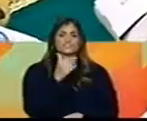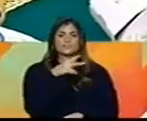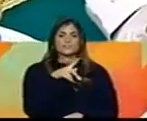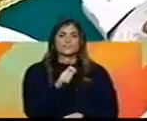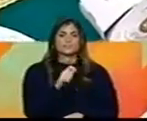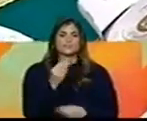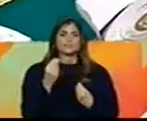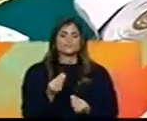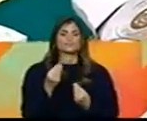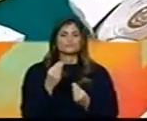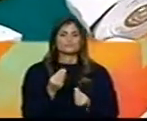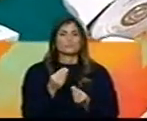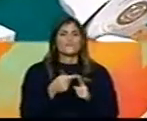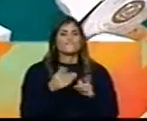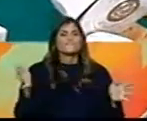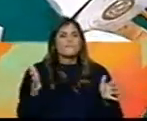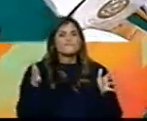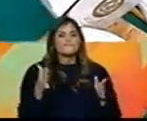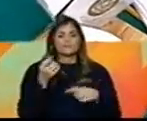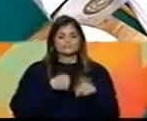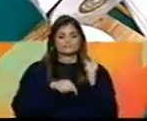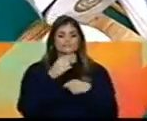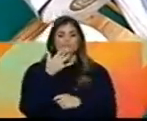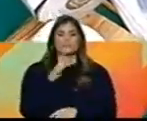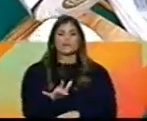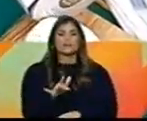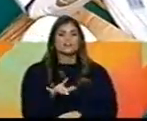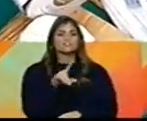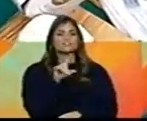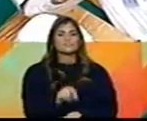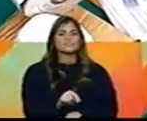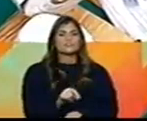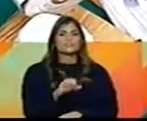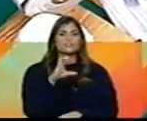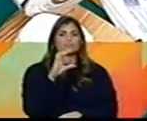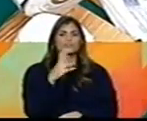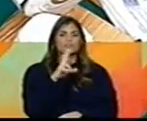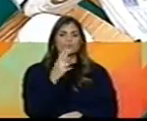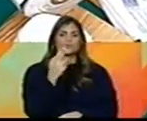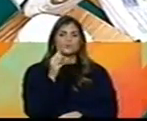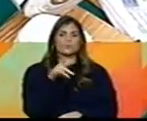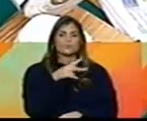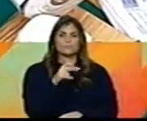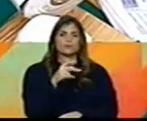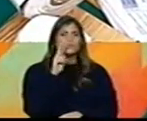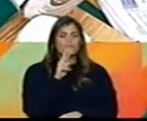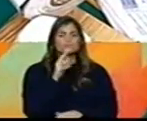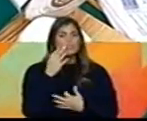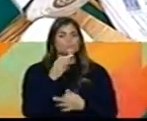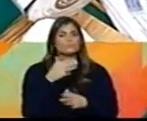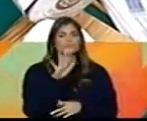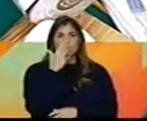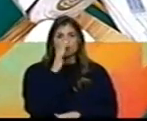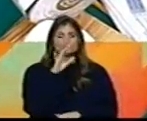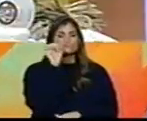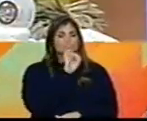a imunidade, estimulante da circulação sanguínea. Depois temos a cúrcuma, a maior parte nós não vemos natural, mas ela parece uma cenoura.